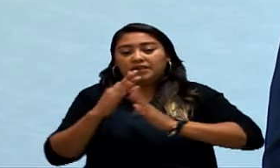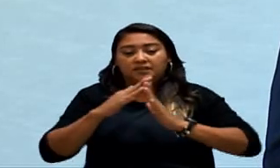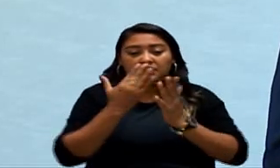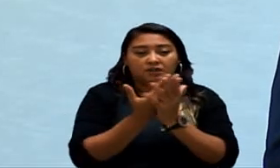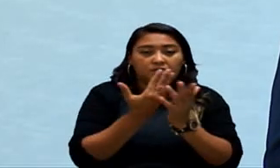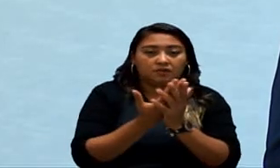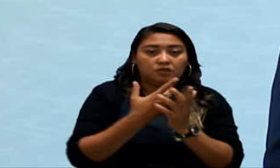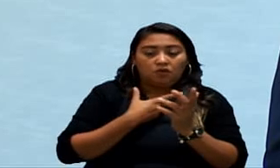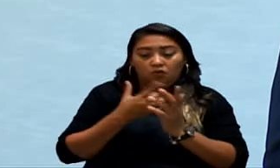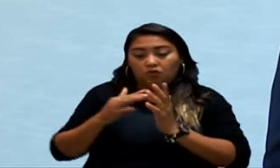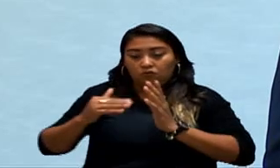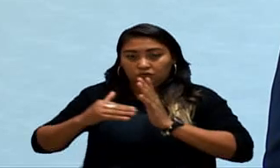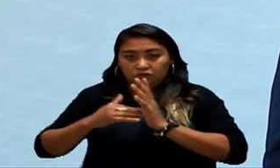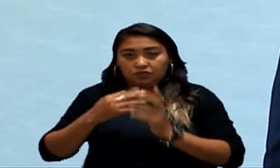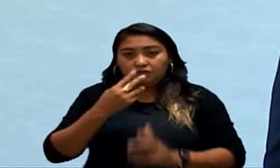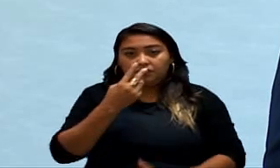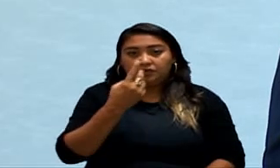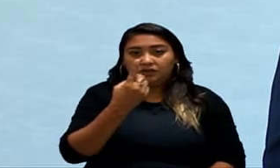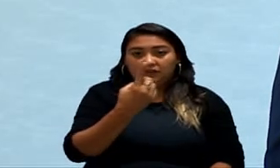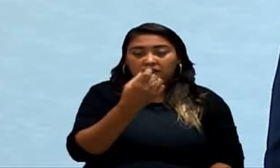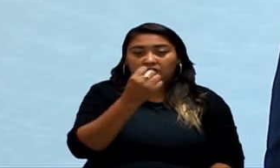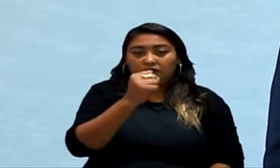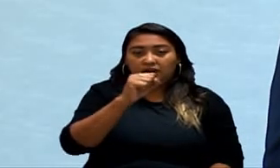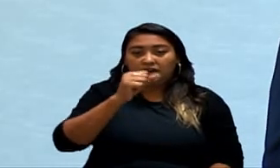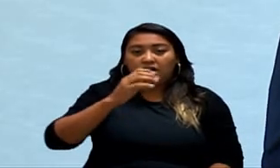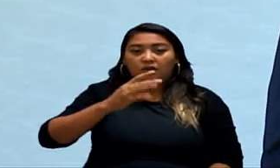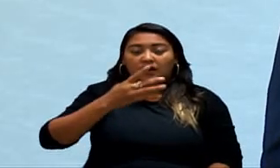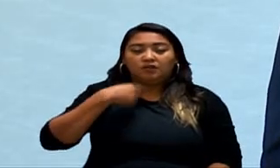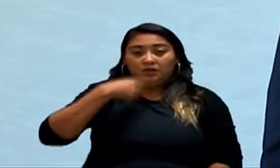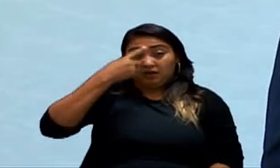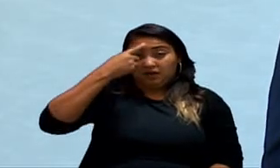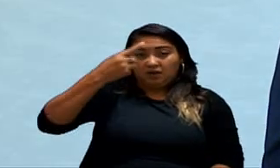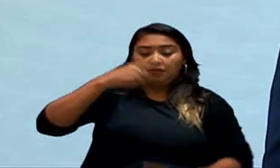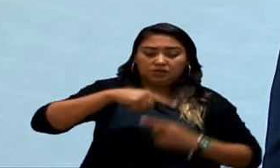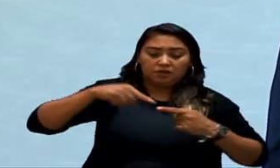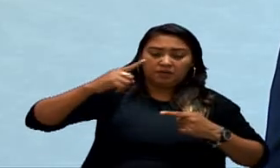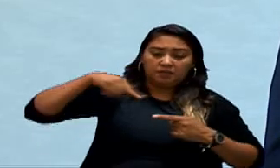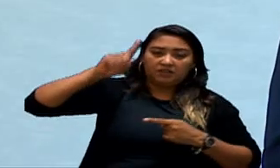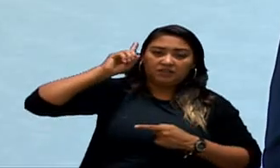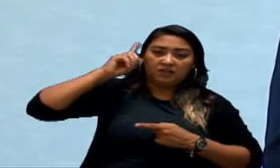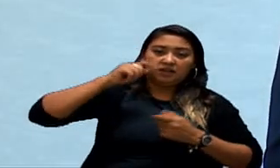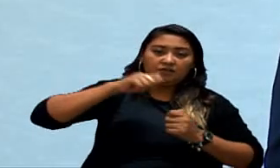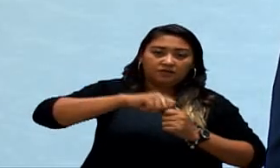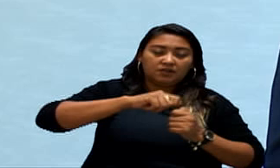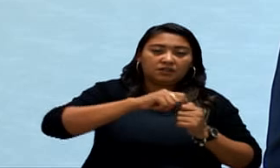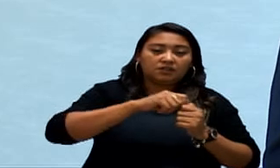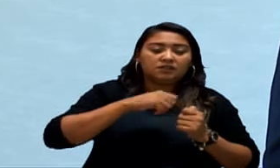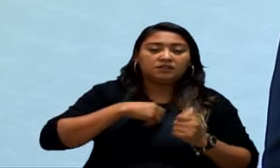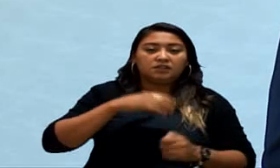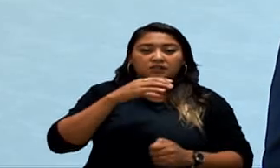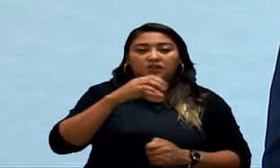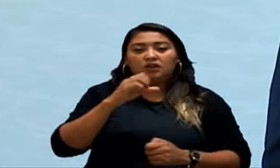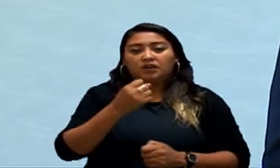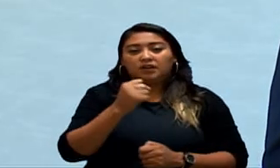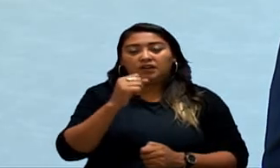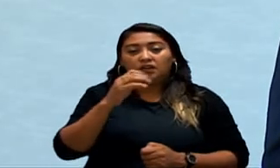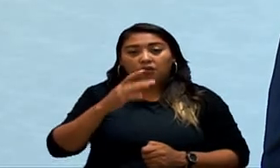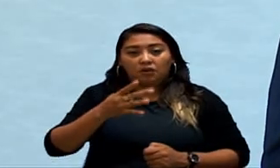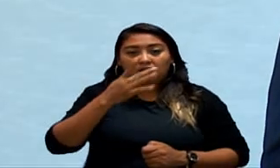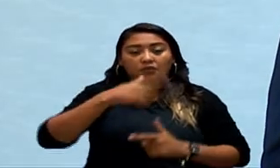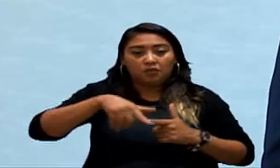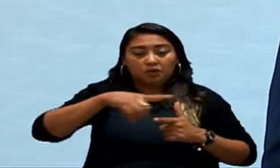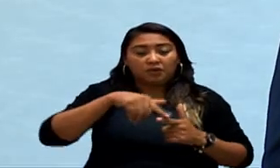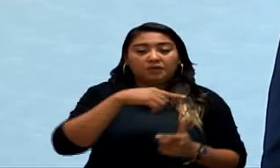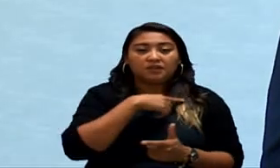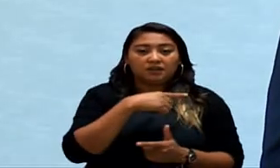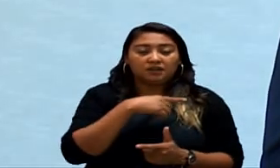um último, que foi a CEI 84, né? Eu lembro de cabeça que eu fiz, acho que semana passada, a CEI 84 está tendo